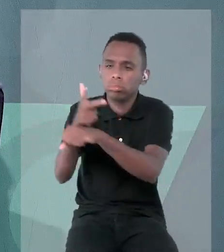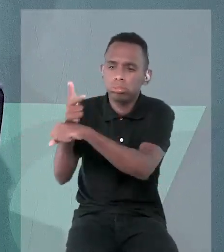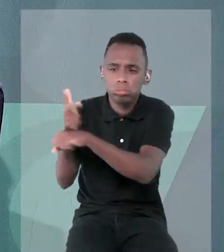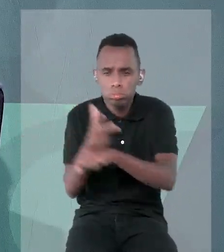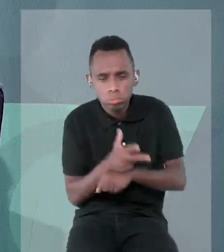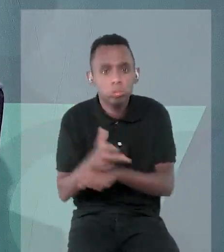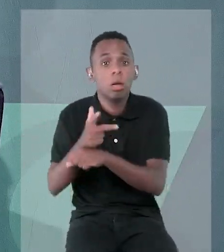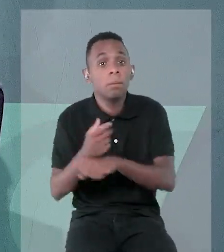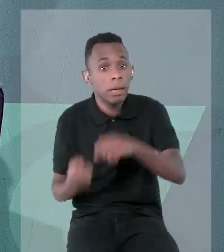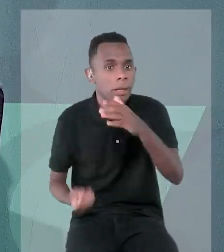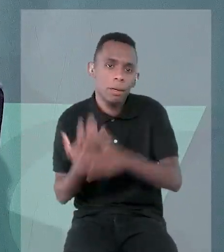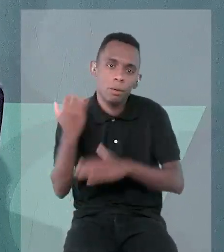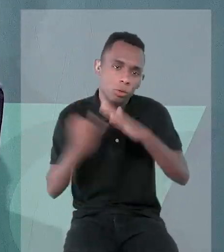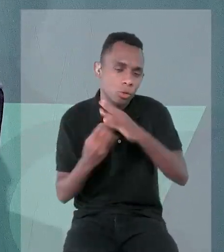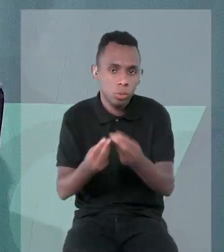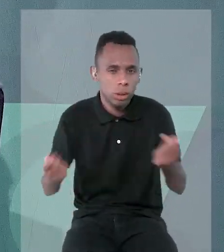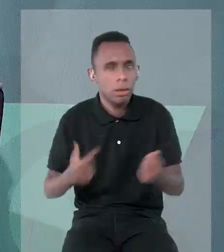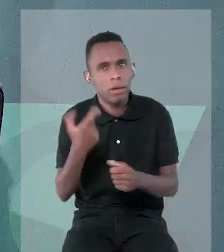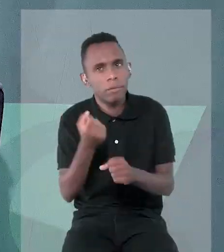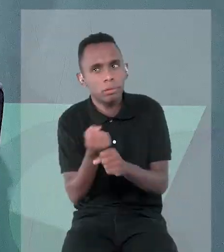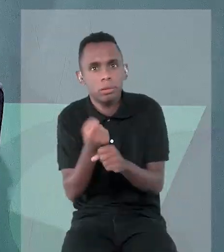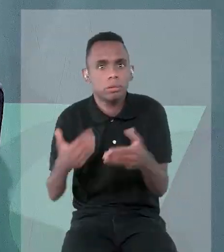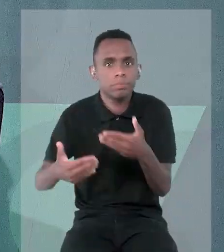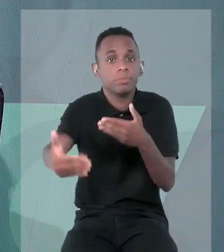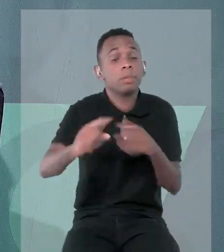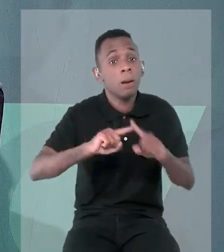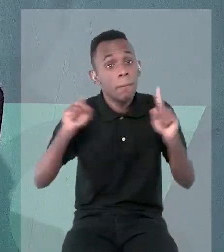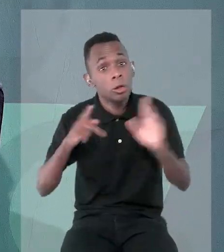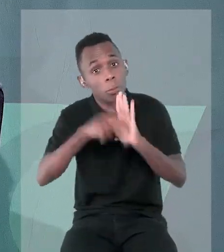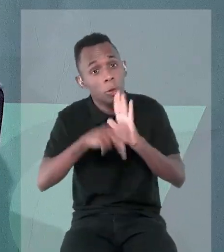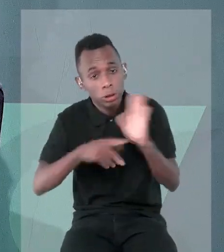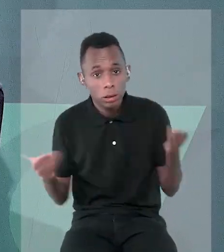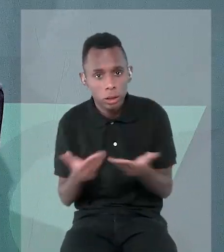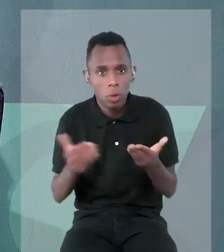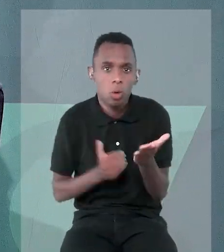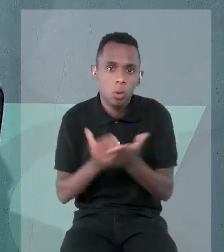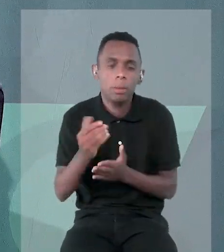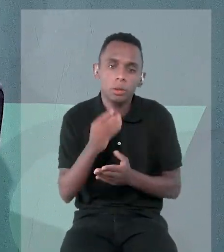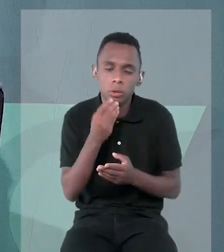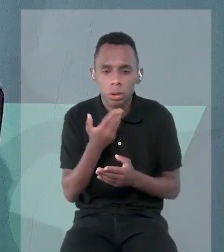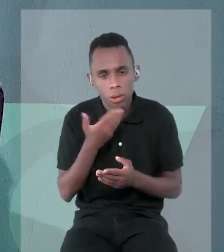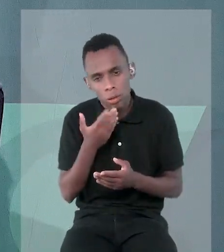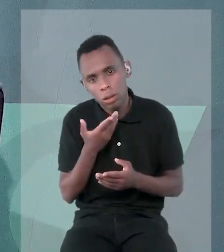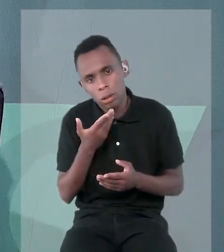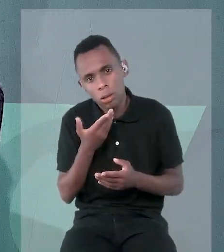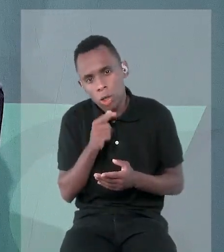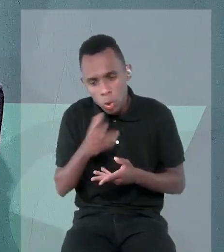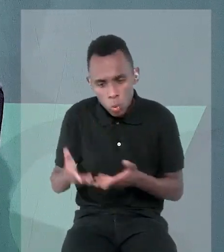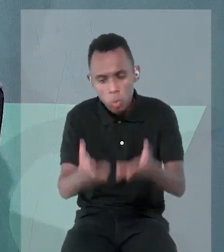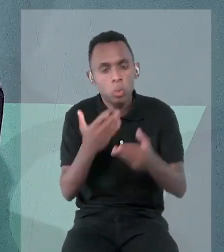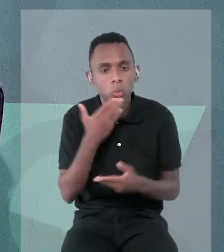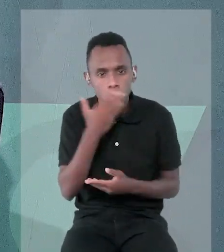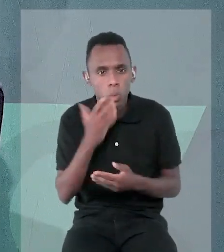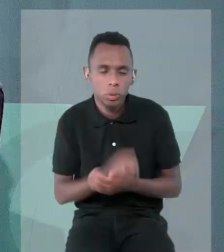para poder criar um Instituto Terra daqui a 20, 25 anos. Mas o nosso projeto, por enquanto, ele começa no Rio Doce. Nossa ideia é